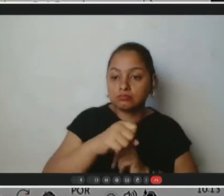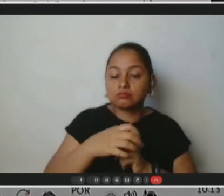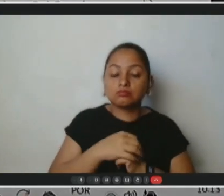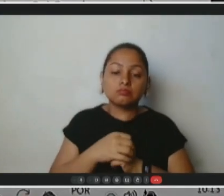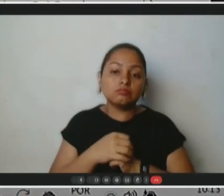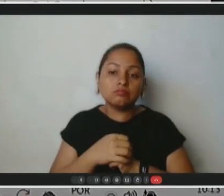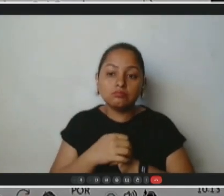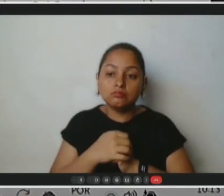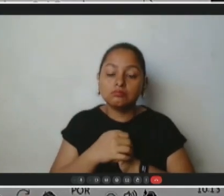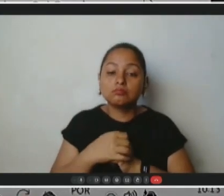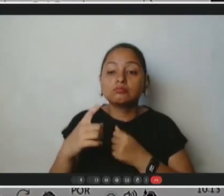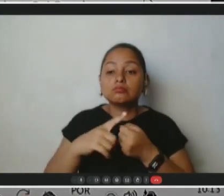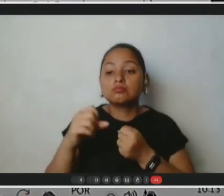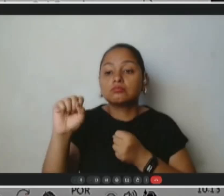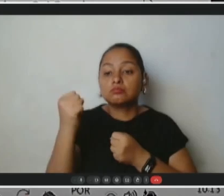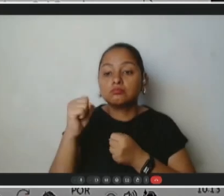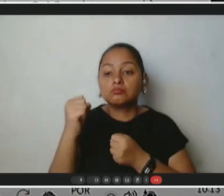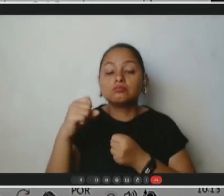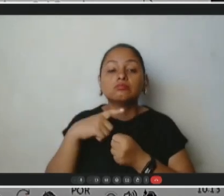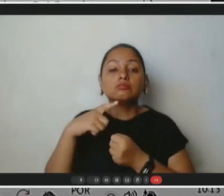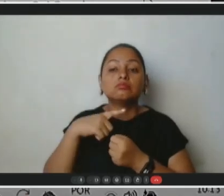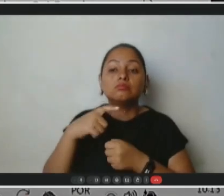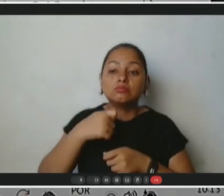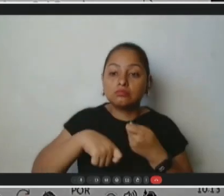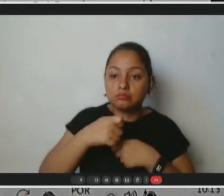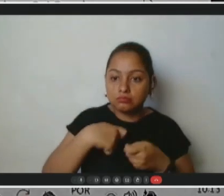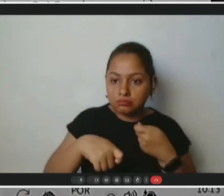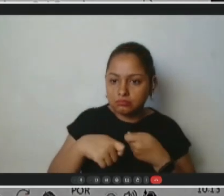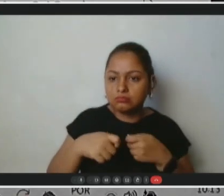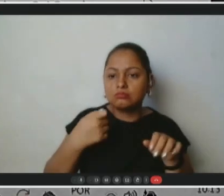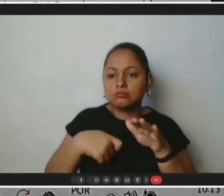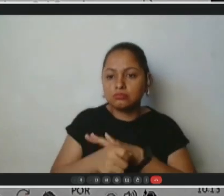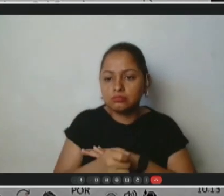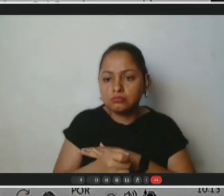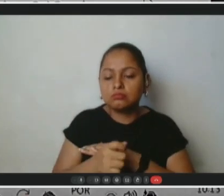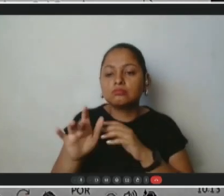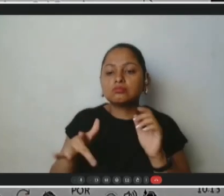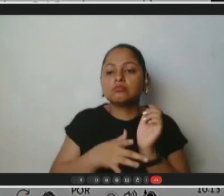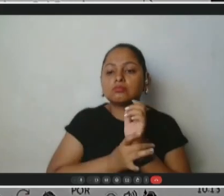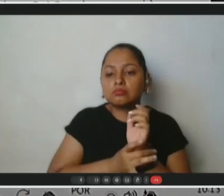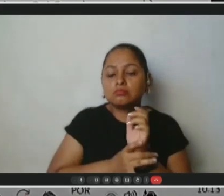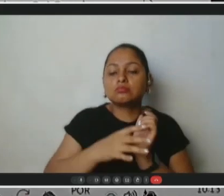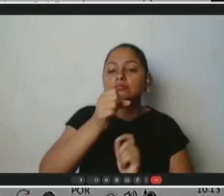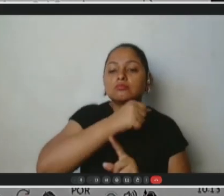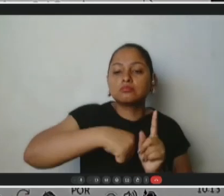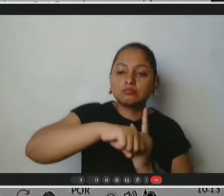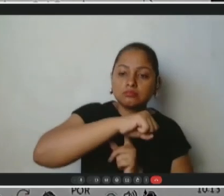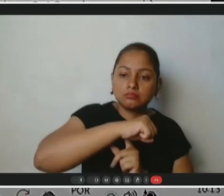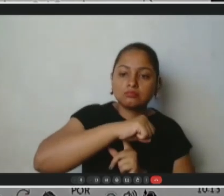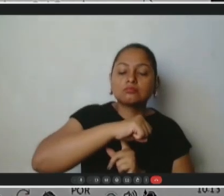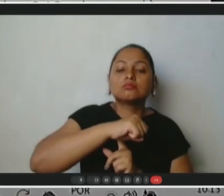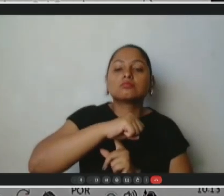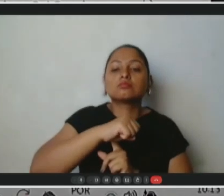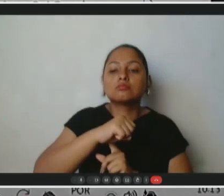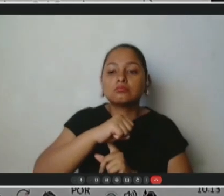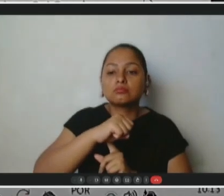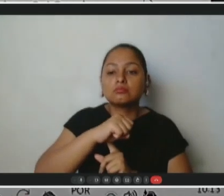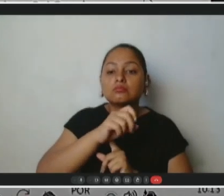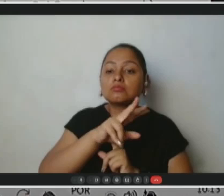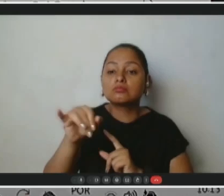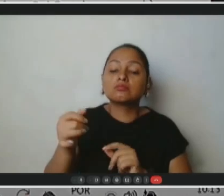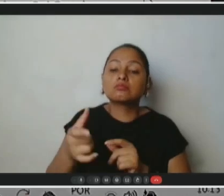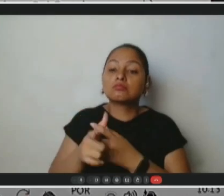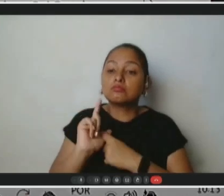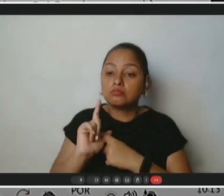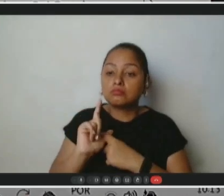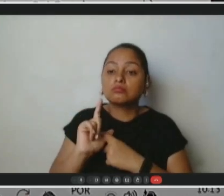Artigo 8º. Os orçamentos fiscais de investimento e da Seguridade Social discriminarão as despesas por órgãos,